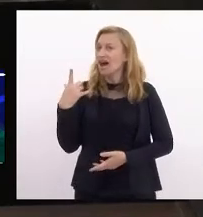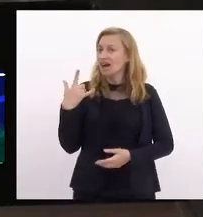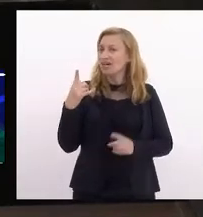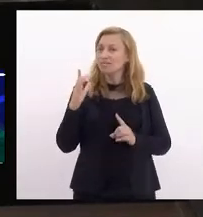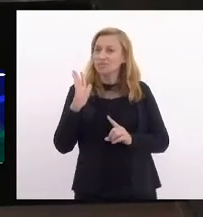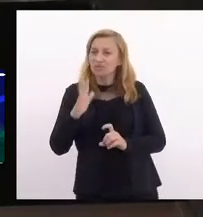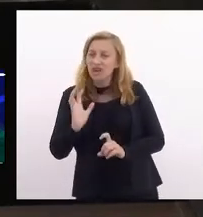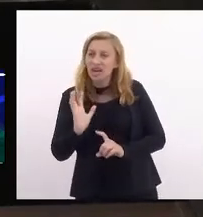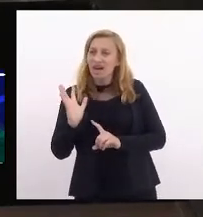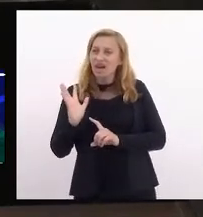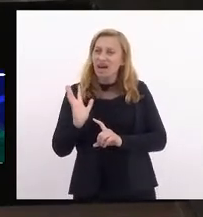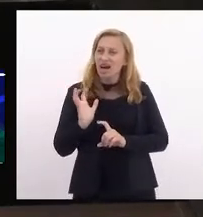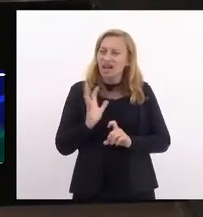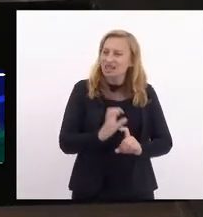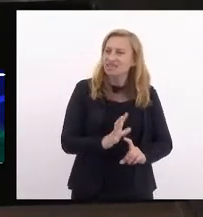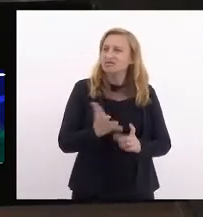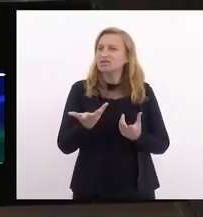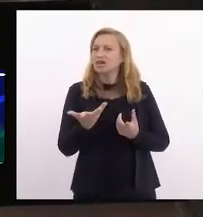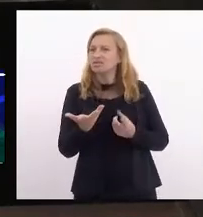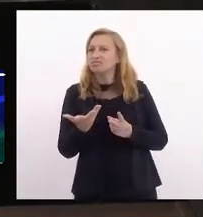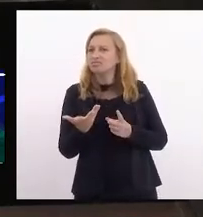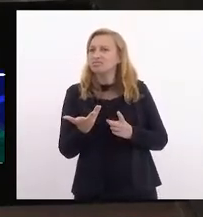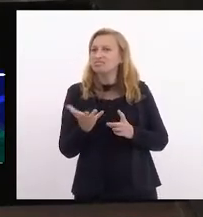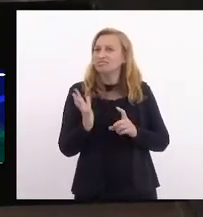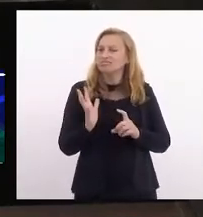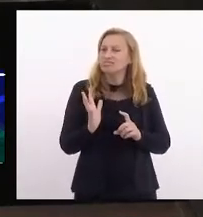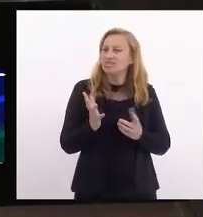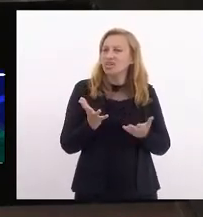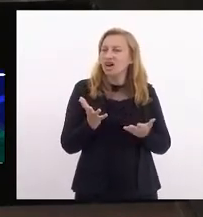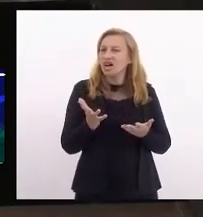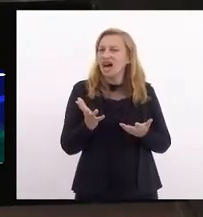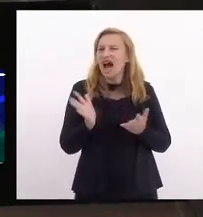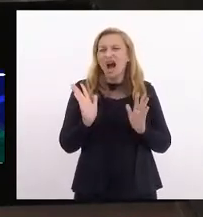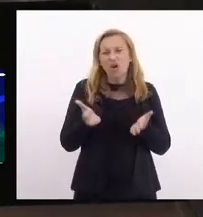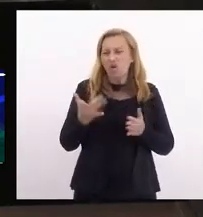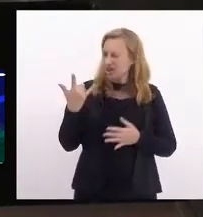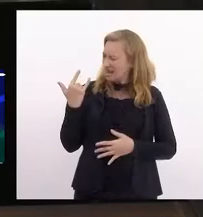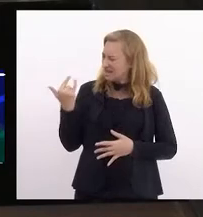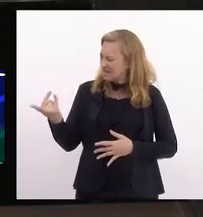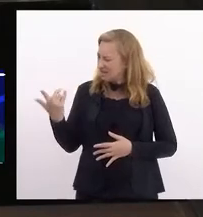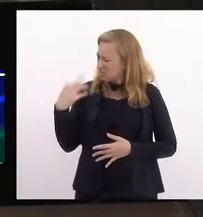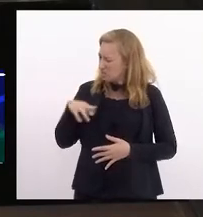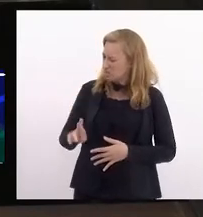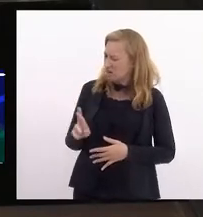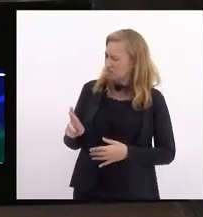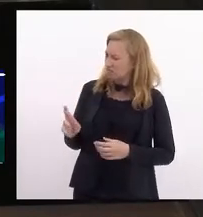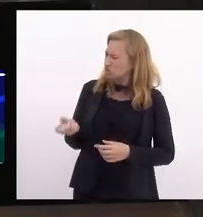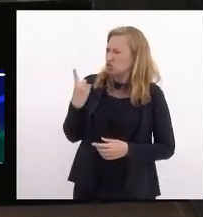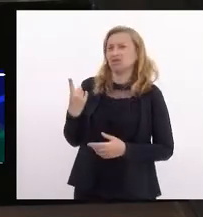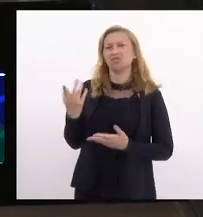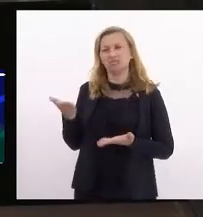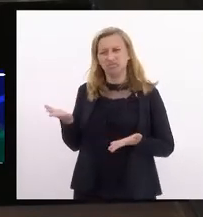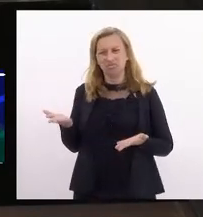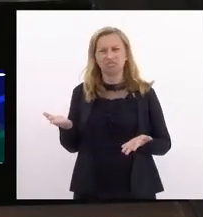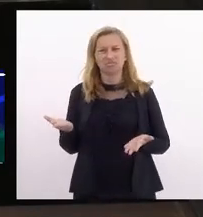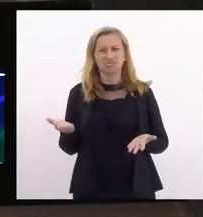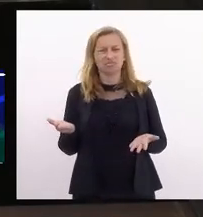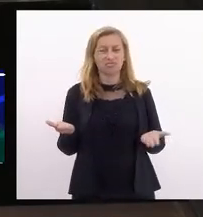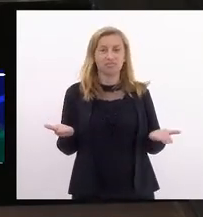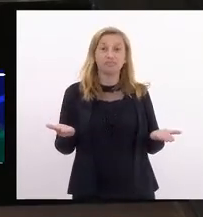sexual assédio moral mas a sete o religioso é a primeira vez que o sistema pelo amor de Deus Oi